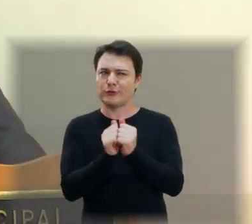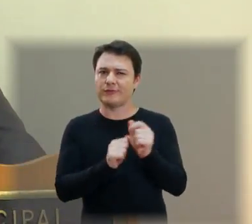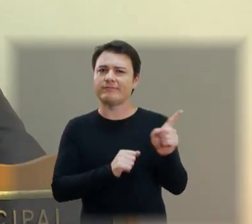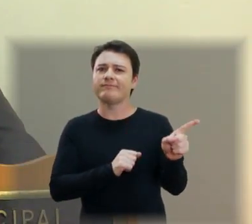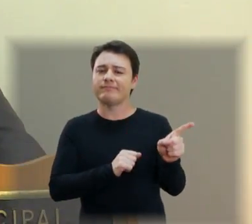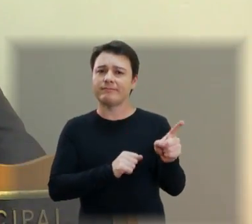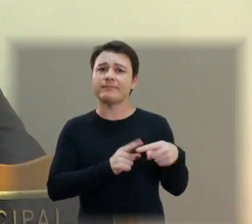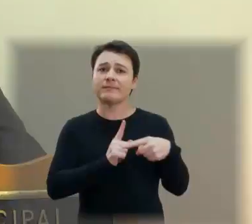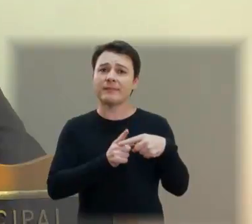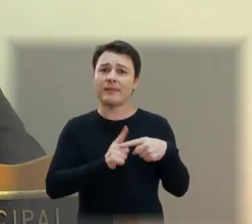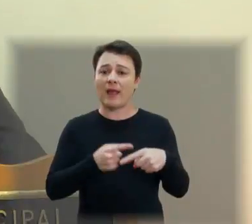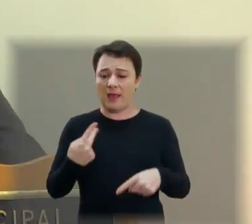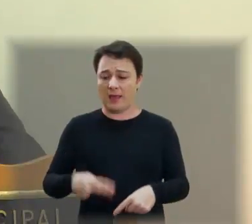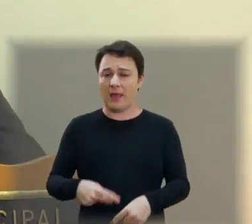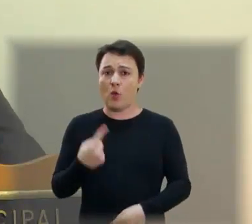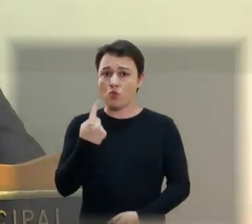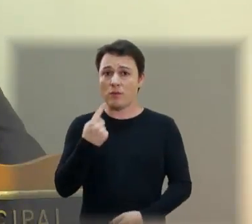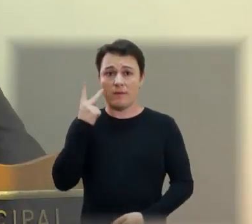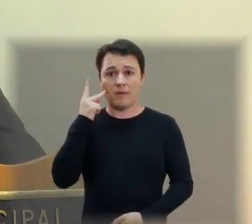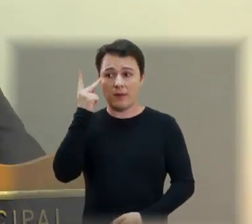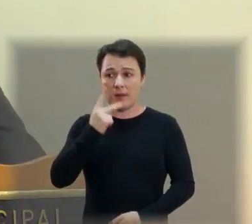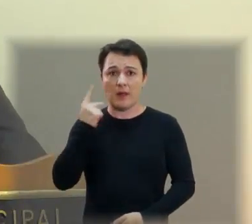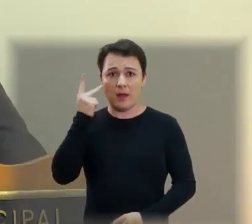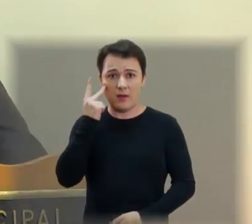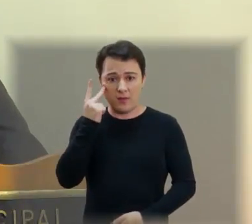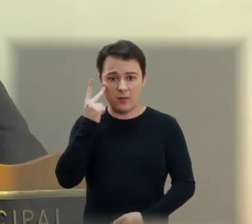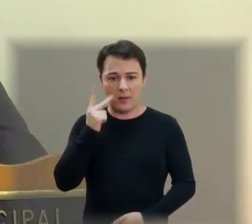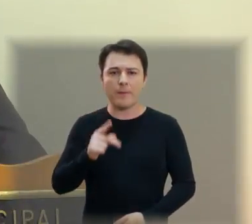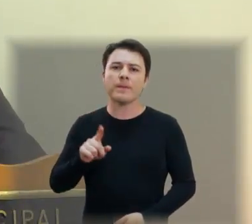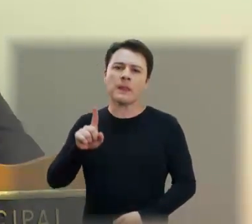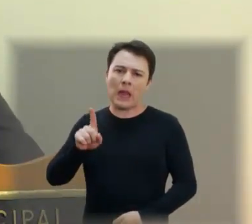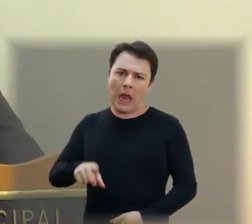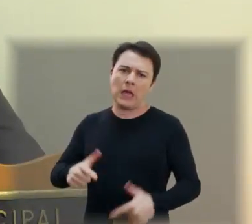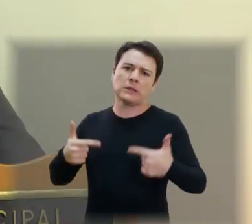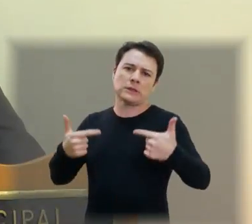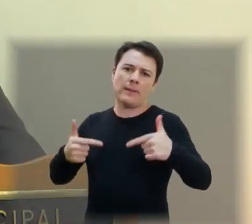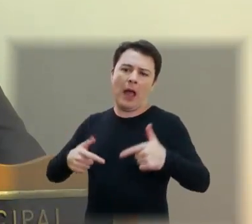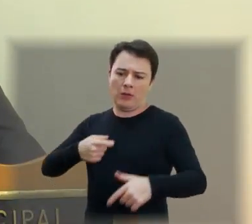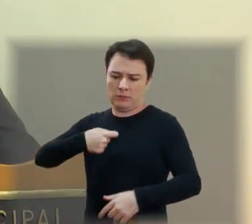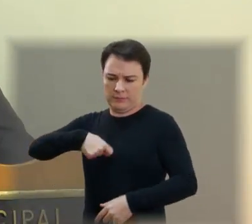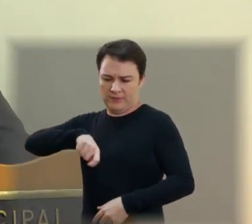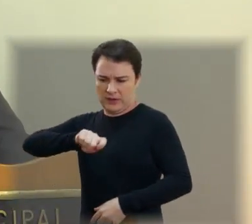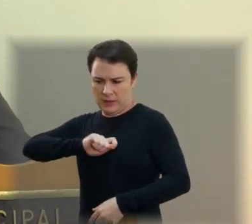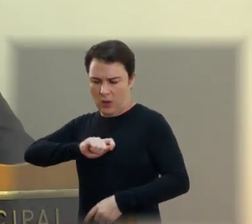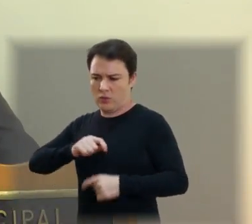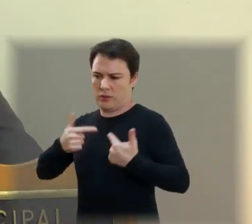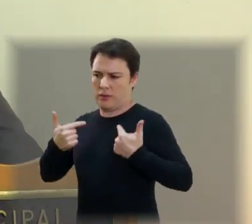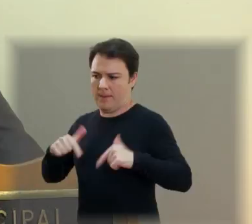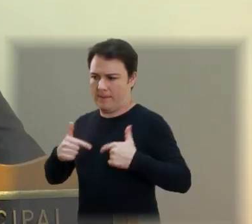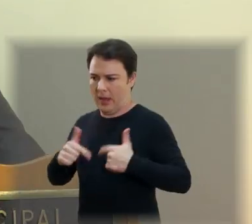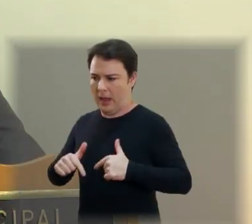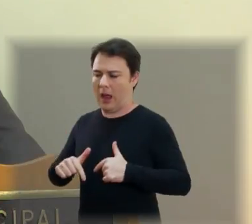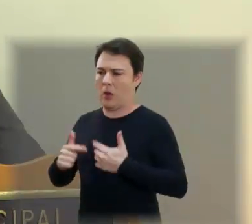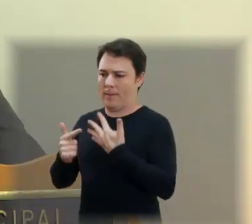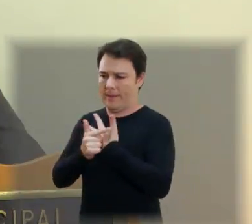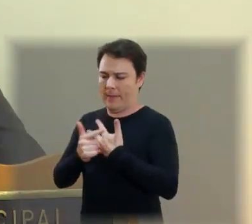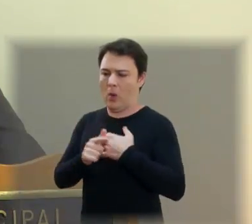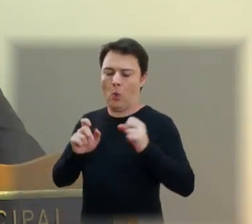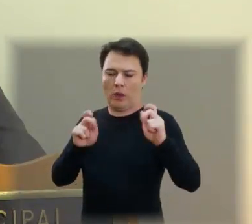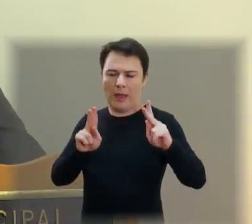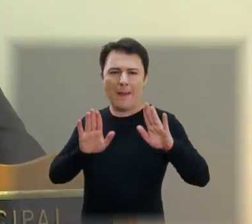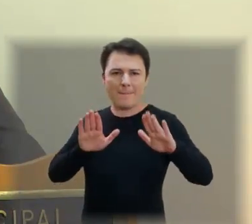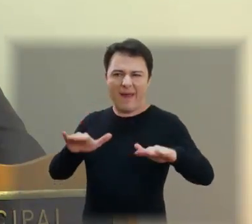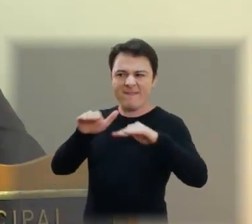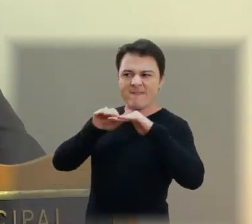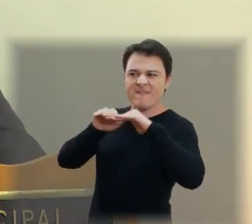Porque teve um vereador dessa casa, é função fiscalizar, função cobrar, mas não constranger.